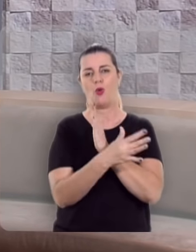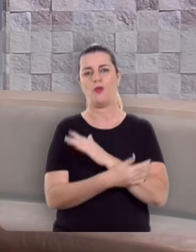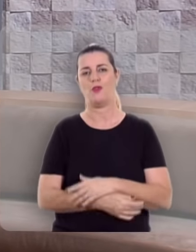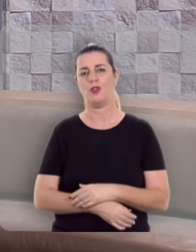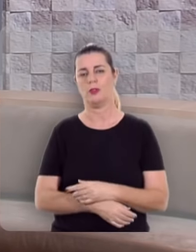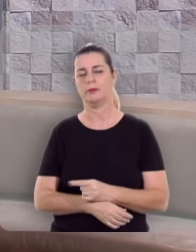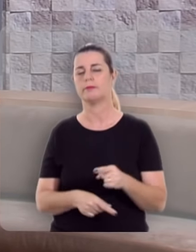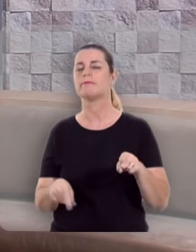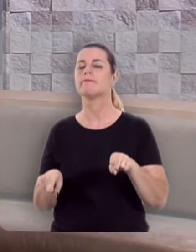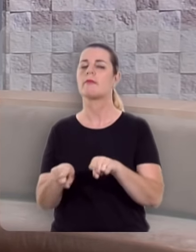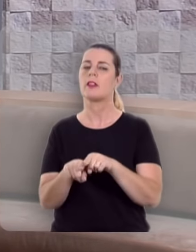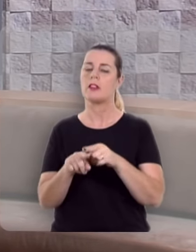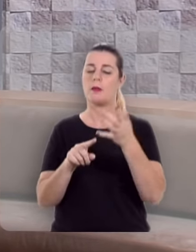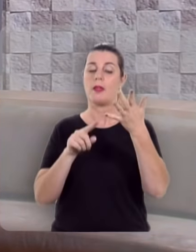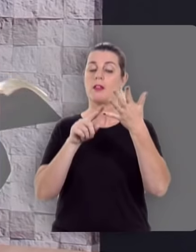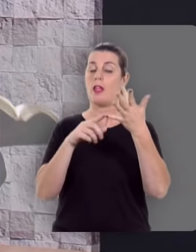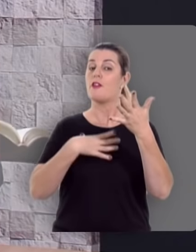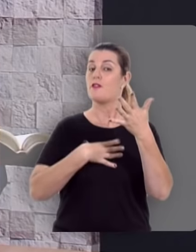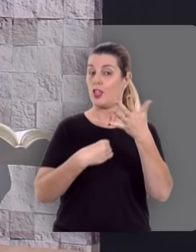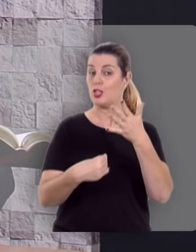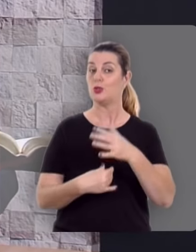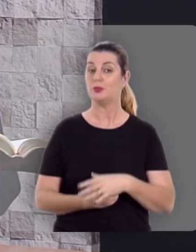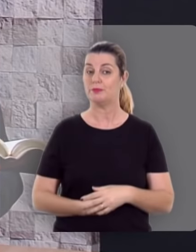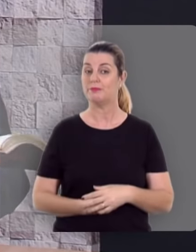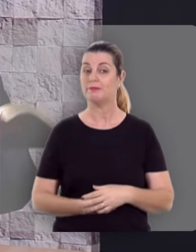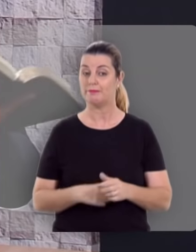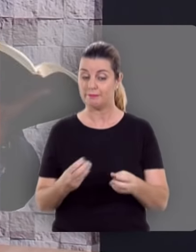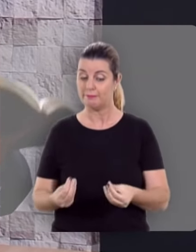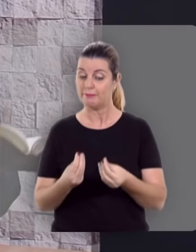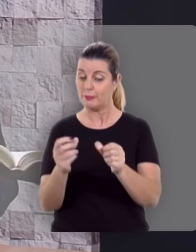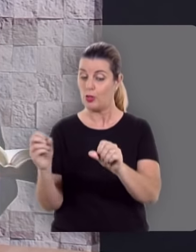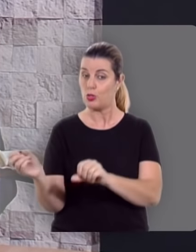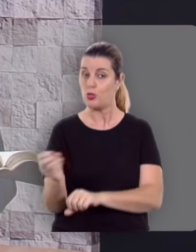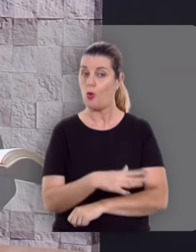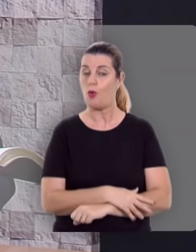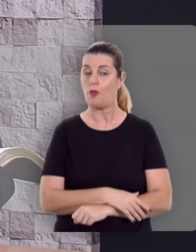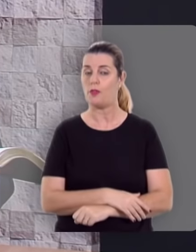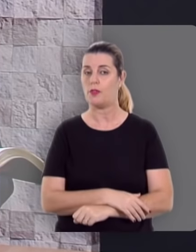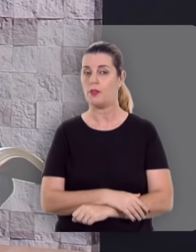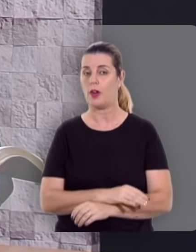novo. Mas Deus restaurou também os filhos de Jó.